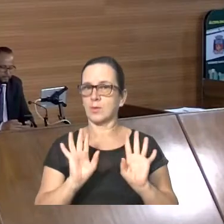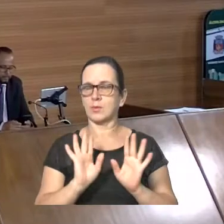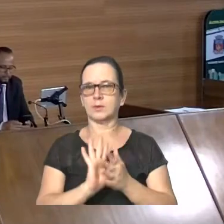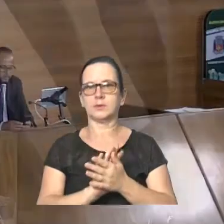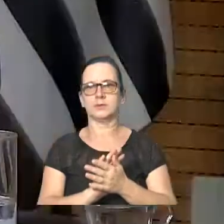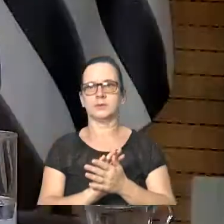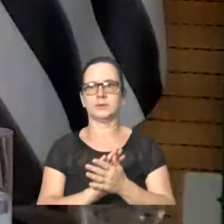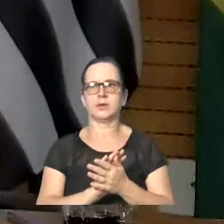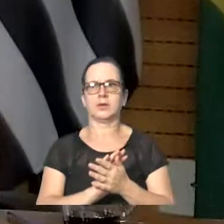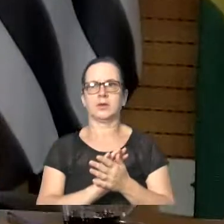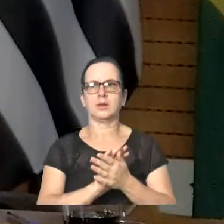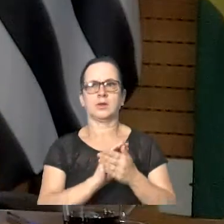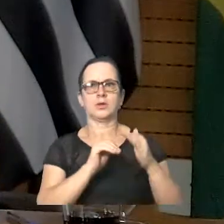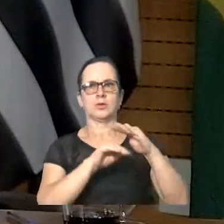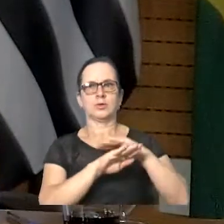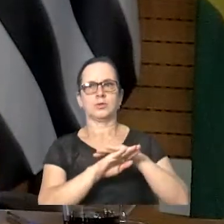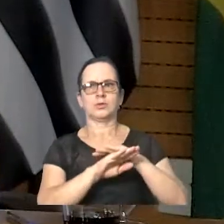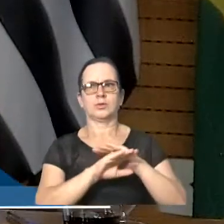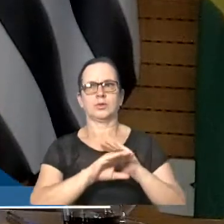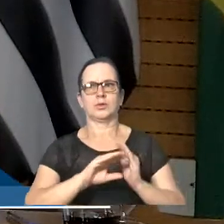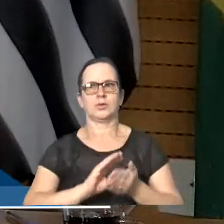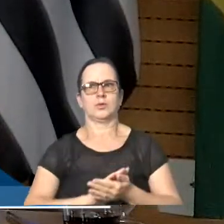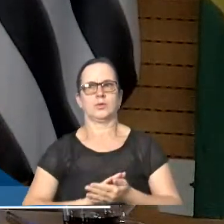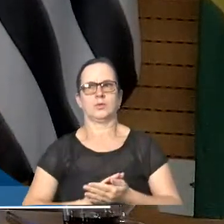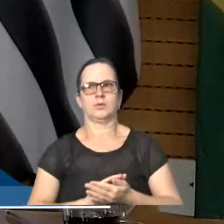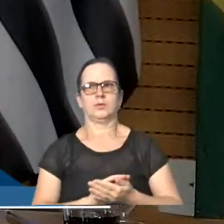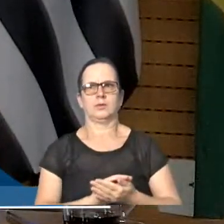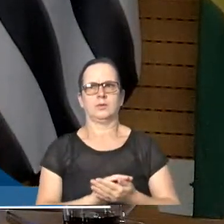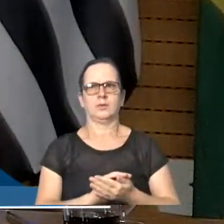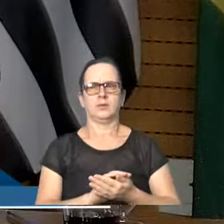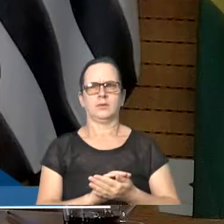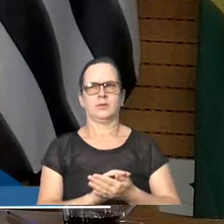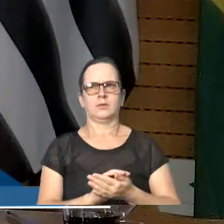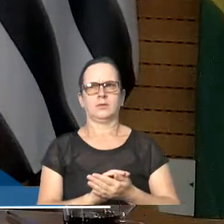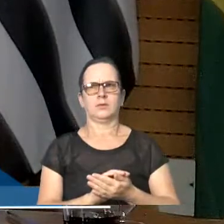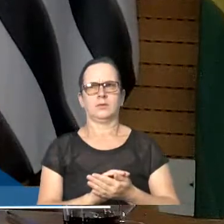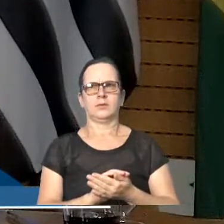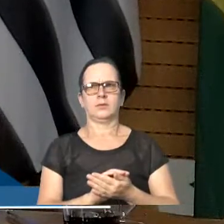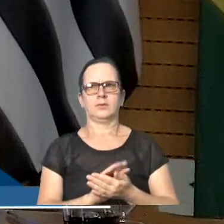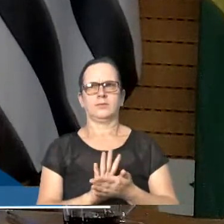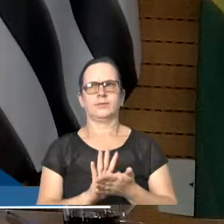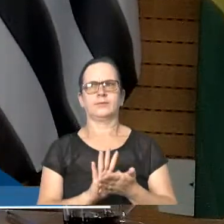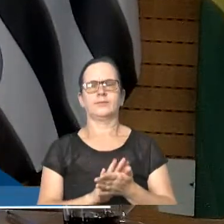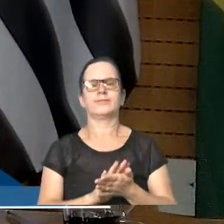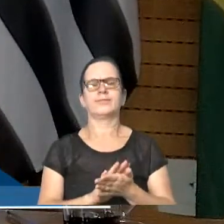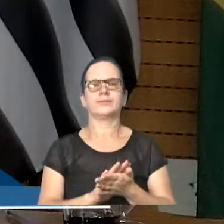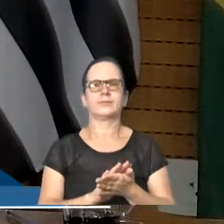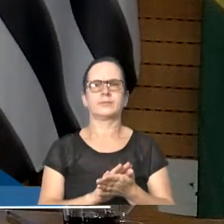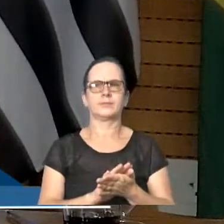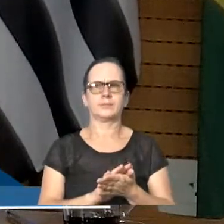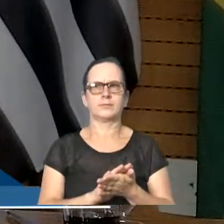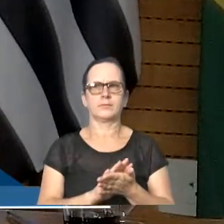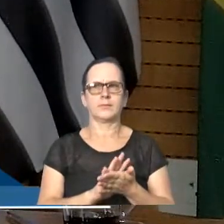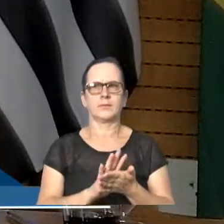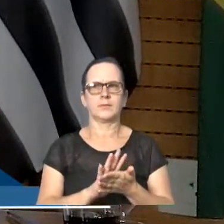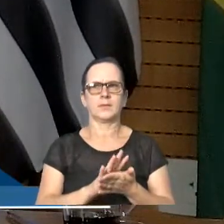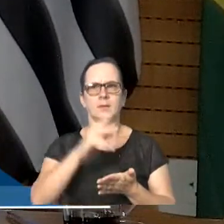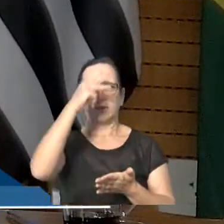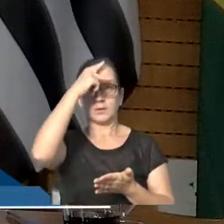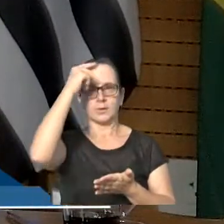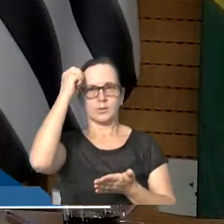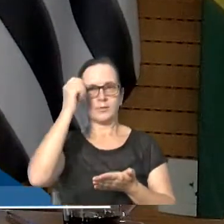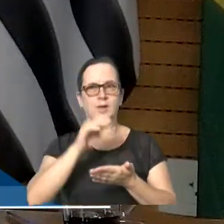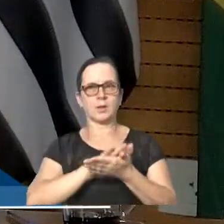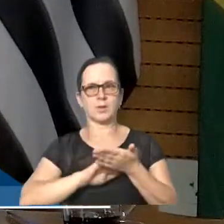mexa nos cofres de Dedê, porque Dedê não gosta disso, tá? Você falar essas coisas de gastar não é bem a palavra-chave, que ele não gosta de ouvir